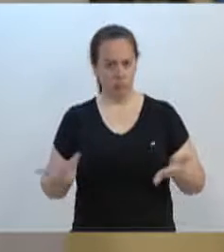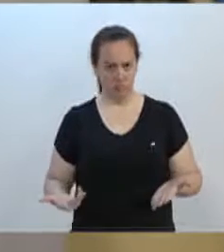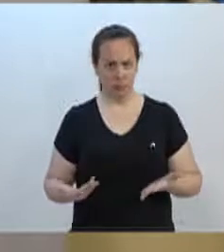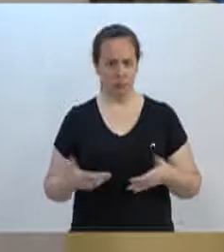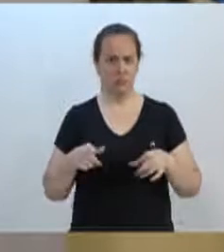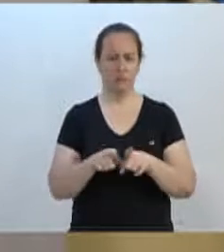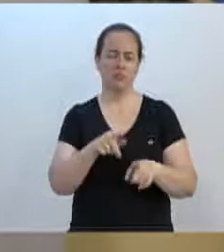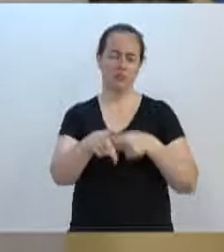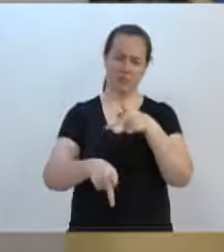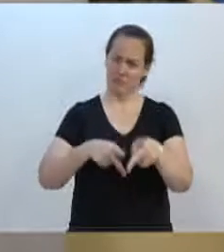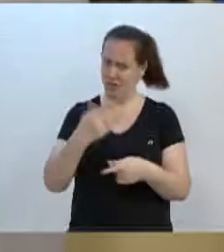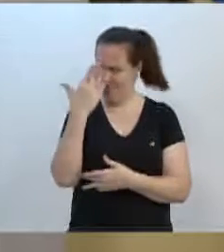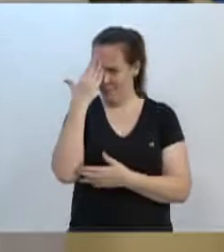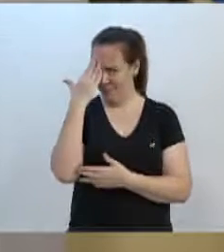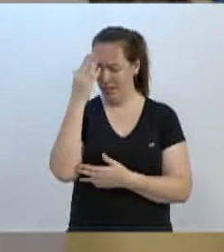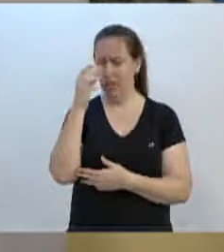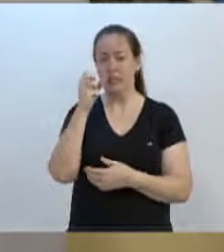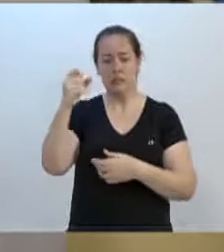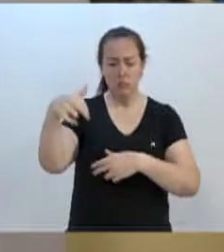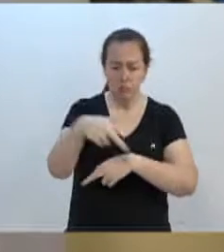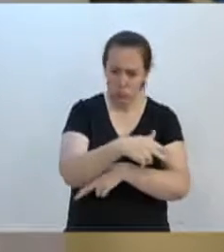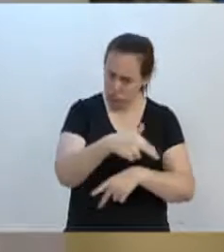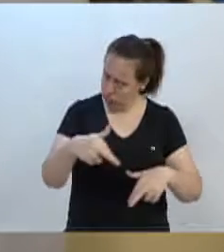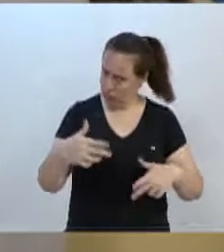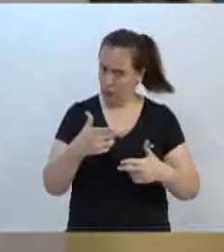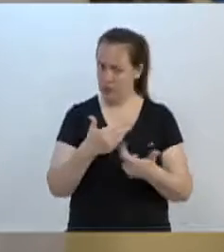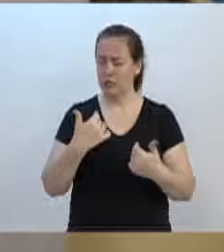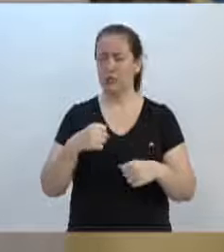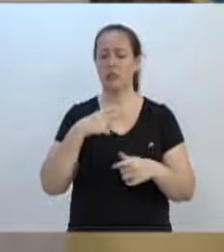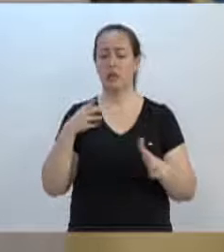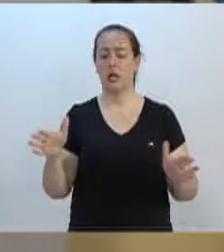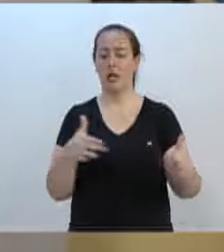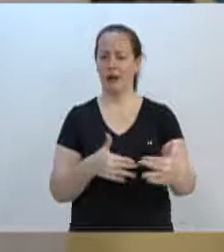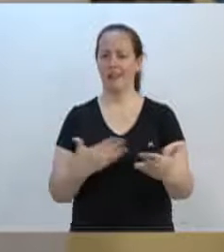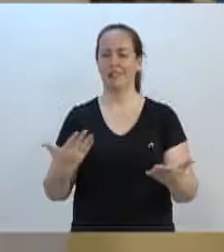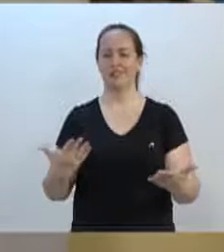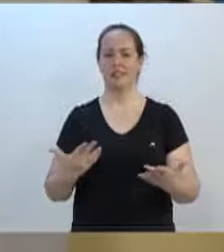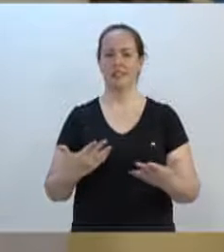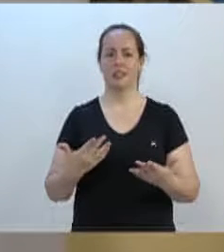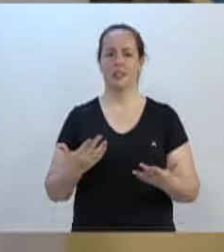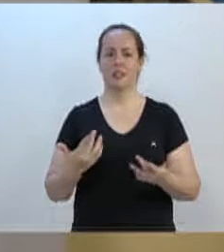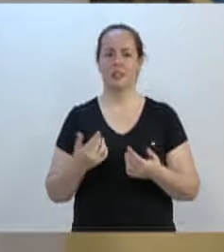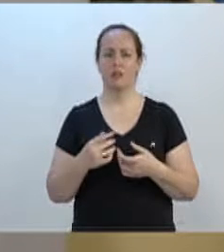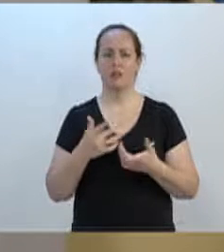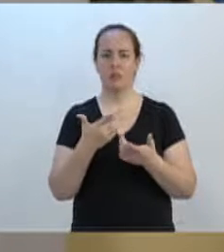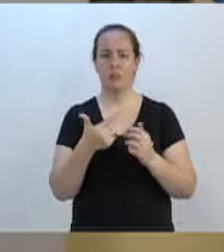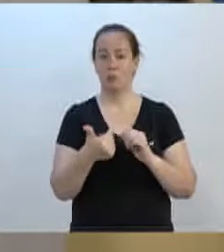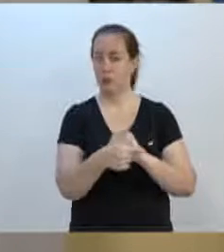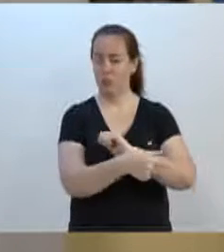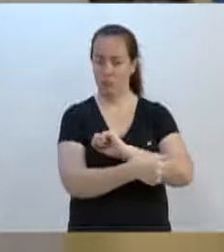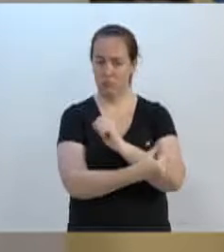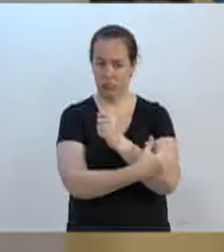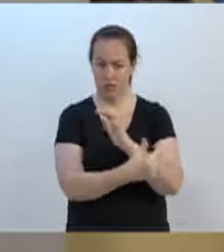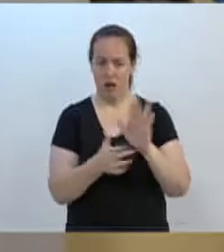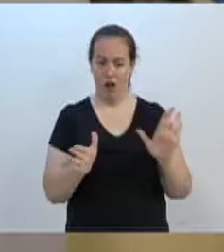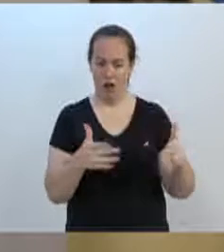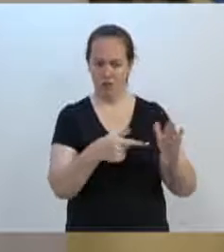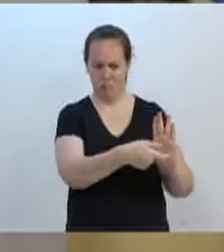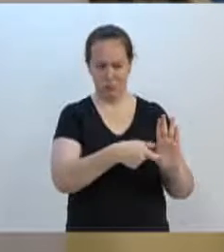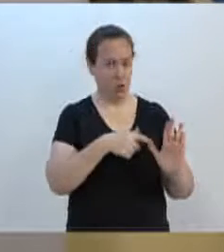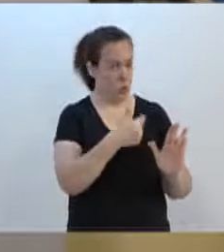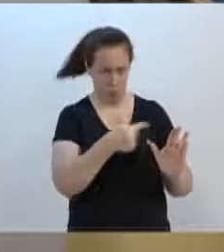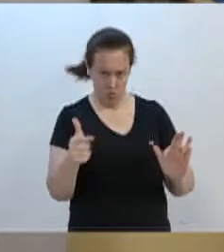para a população saber, se passar por algum lugar que tenha uma caixa dessa sem aquela faixa refletiva, que